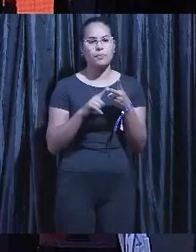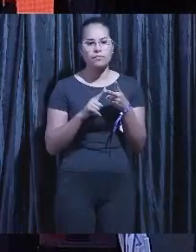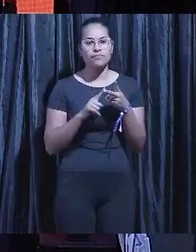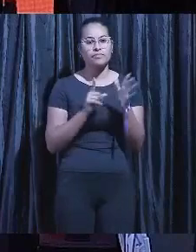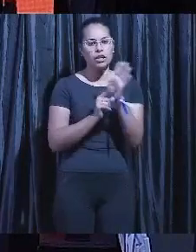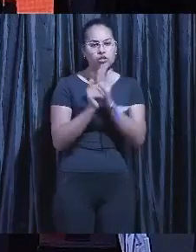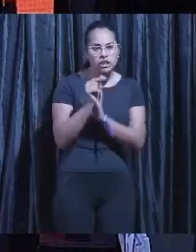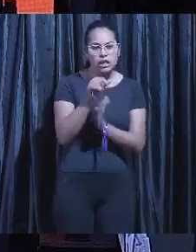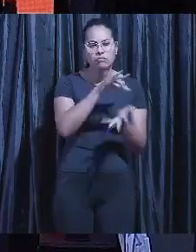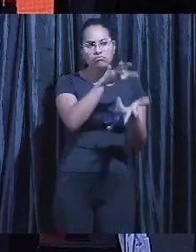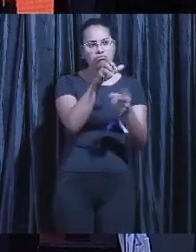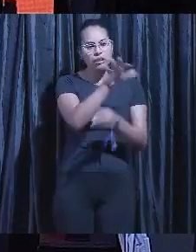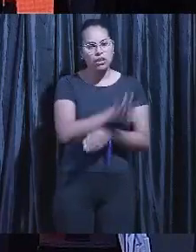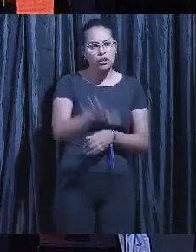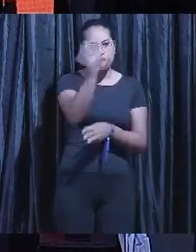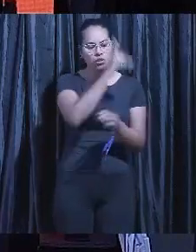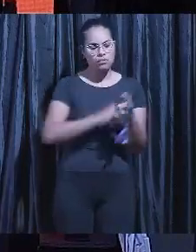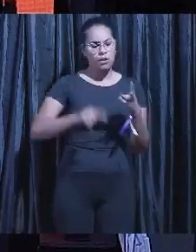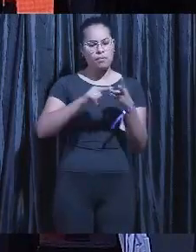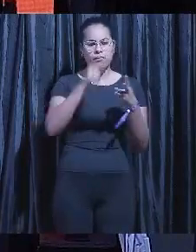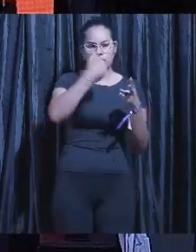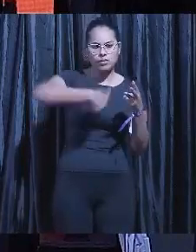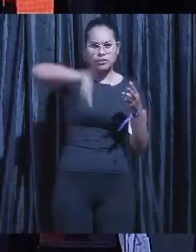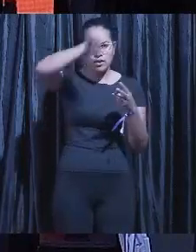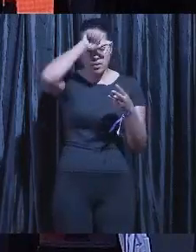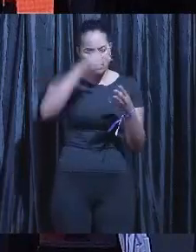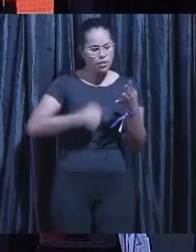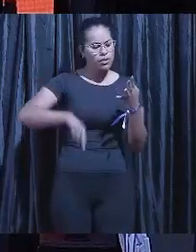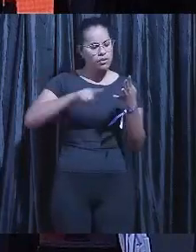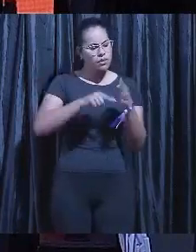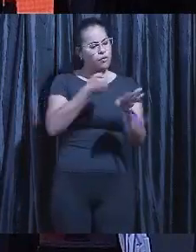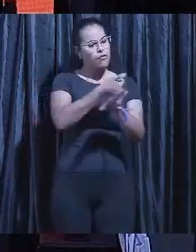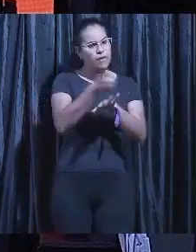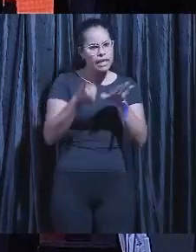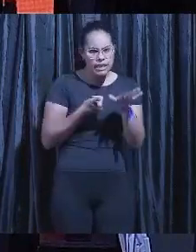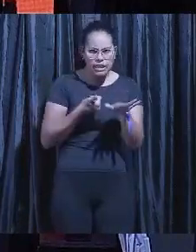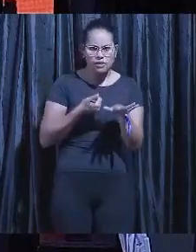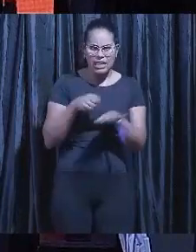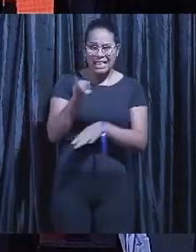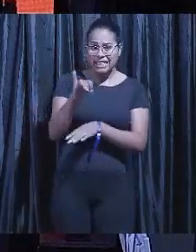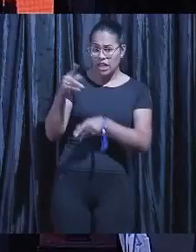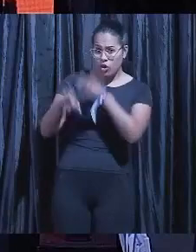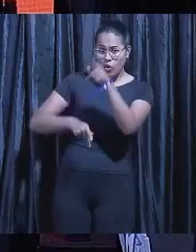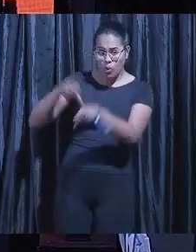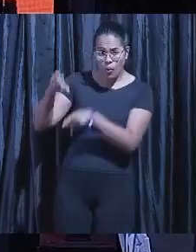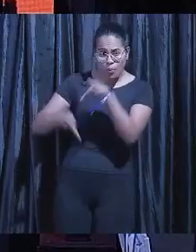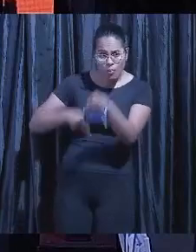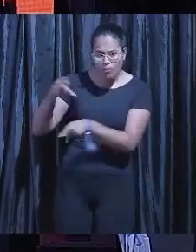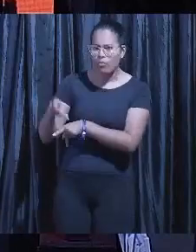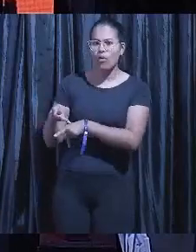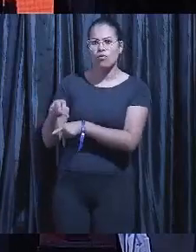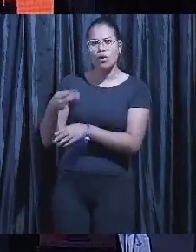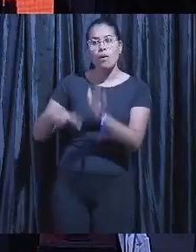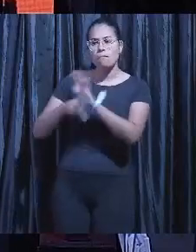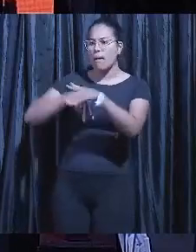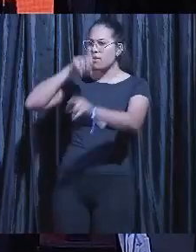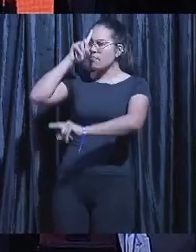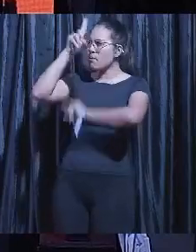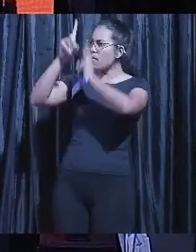dados universais, apesar dos estereótipos, apesar das fake news, se esse povo não fosse extremamente